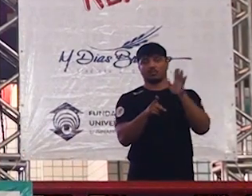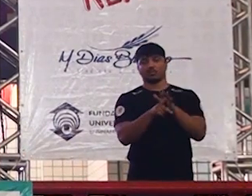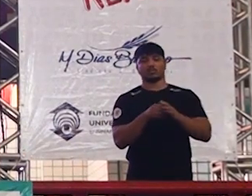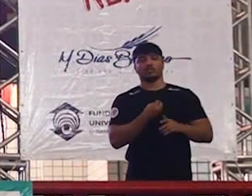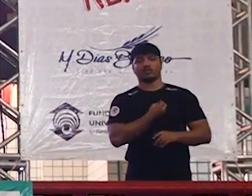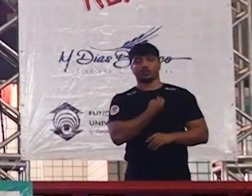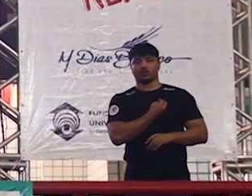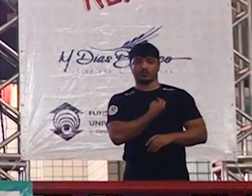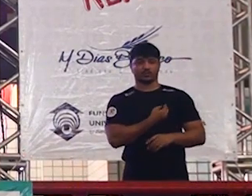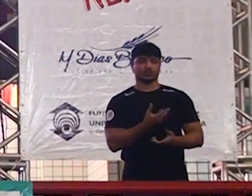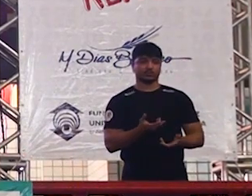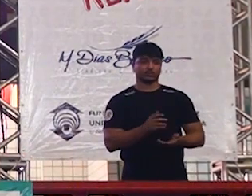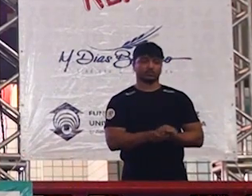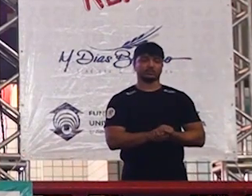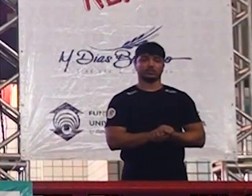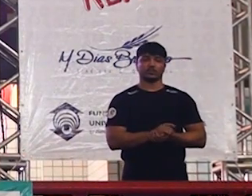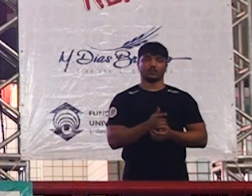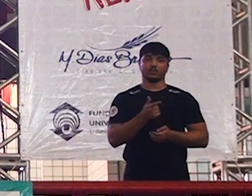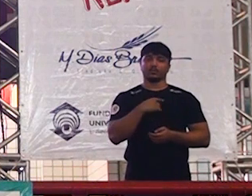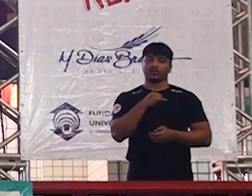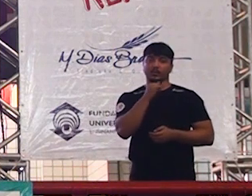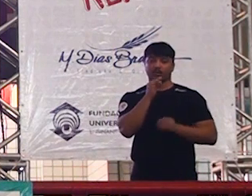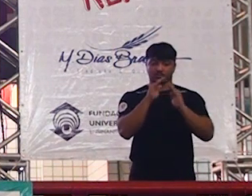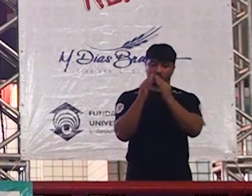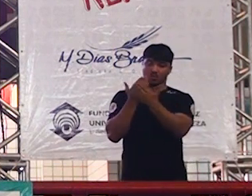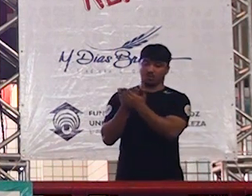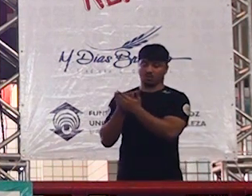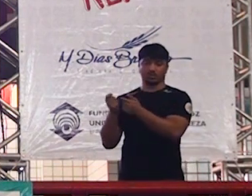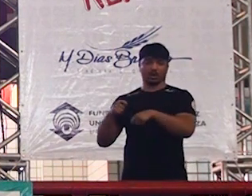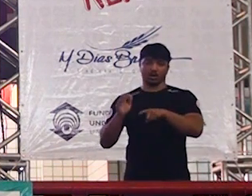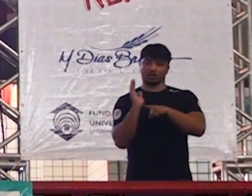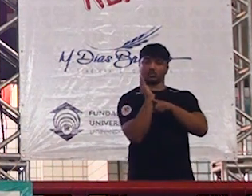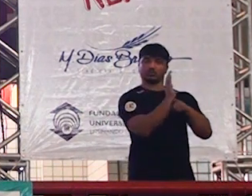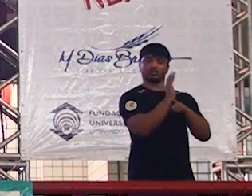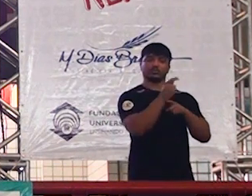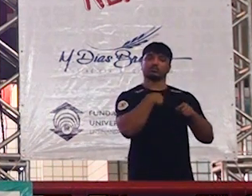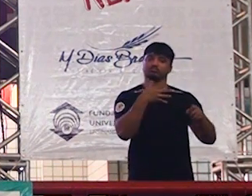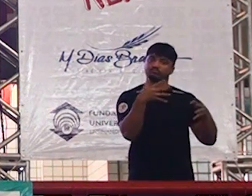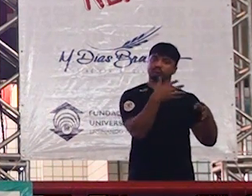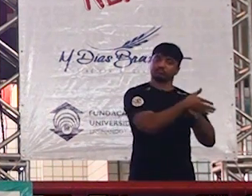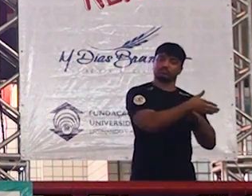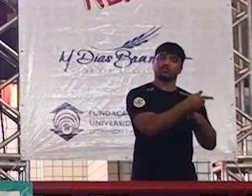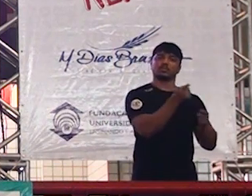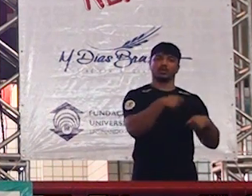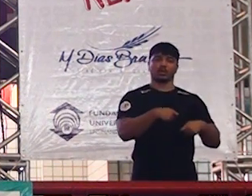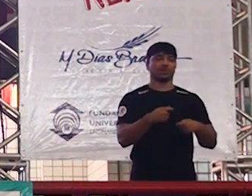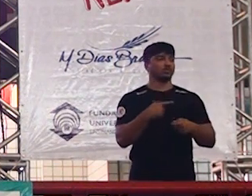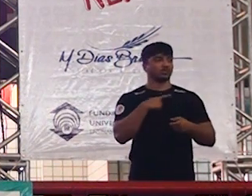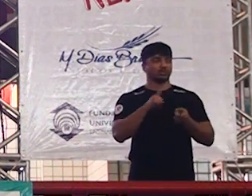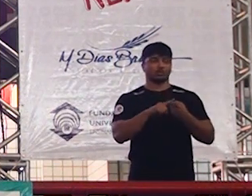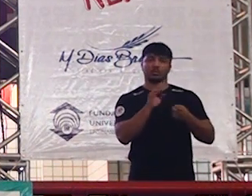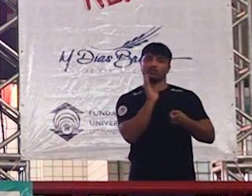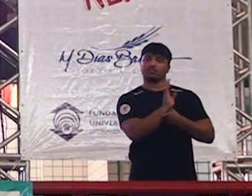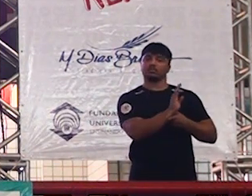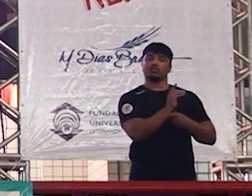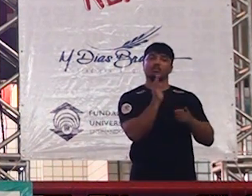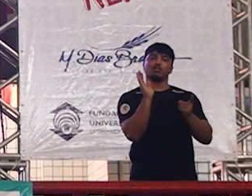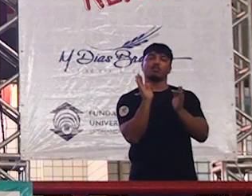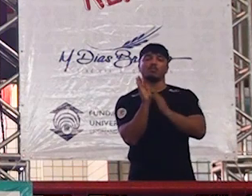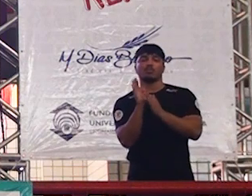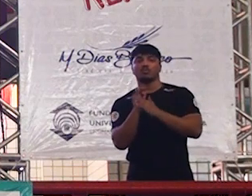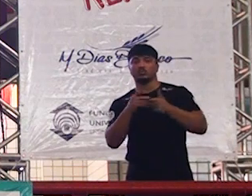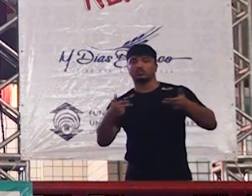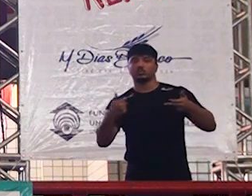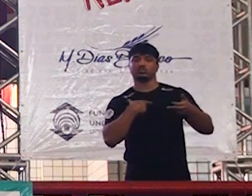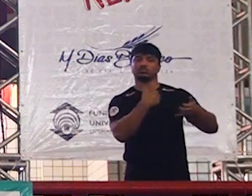tem. Isso é o como fazer. A escola pode ajudar também na intervenção. Ela pode propor